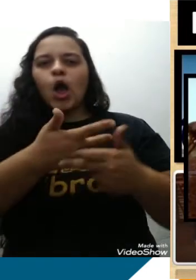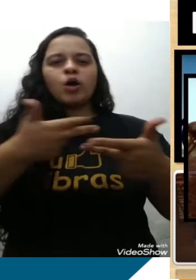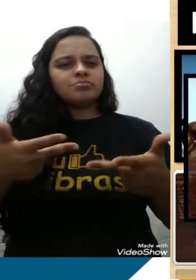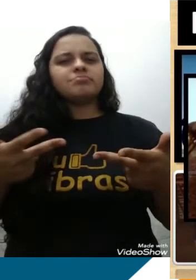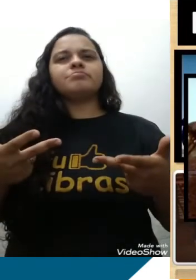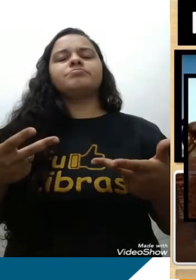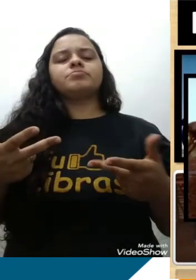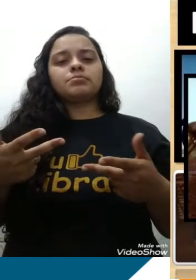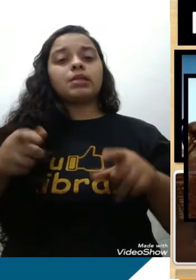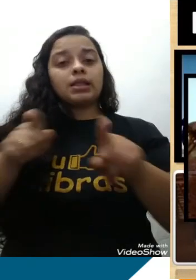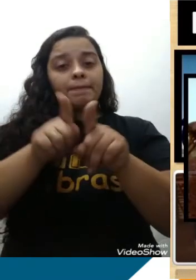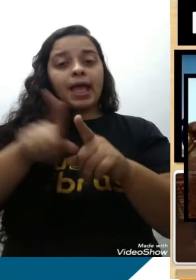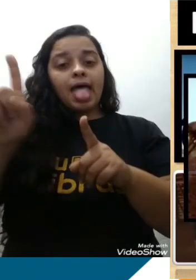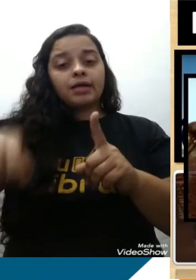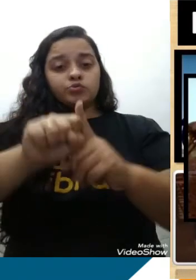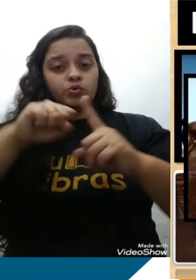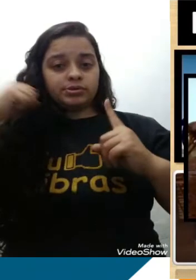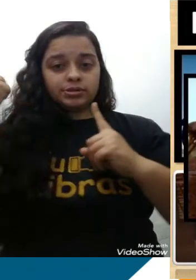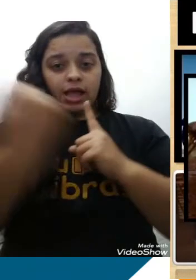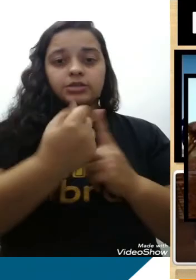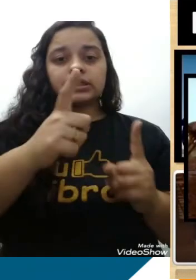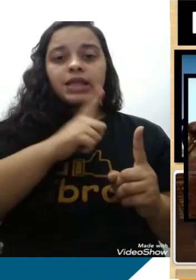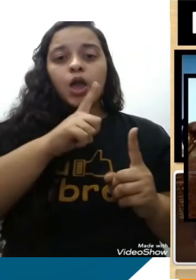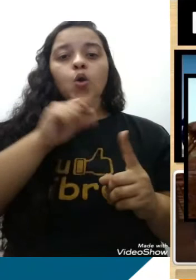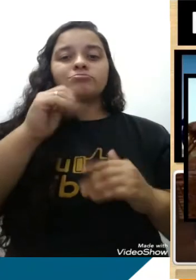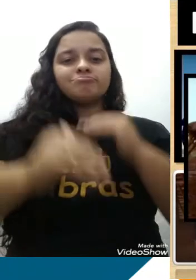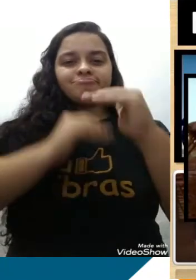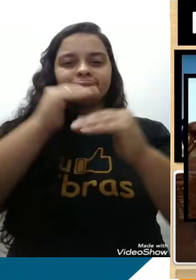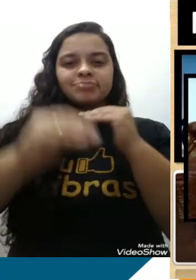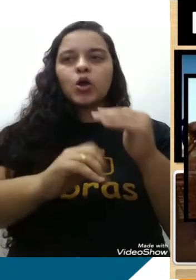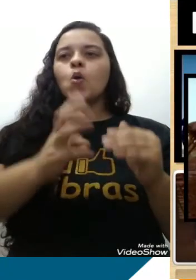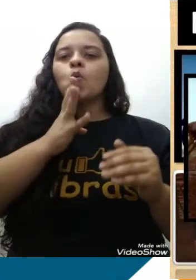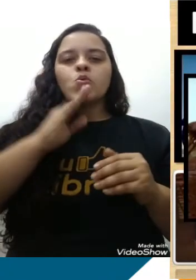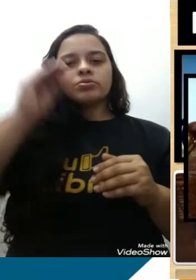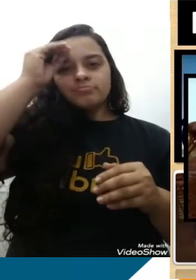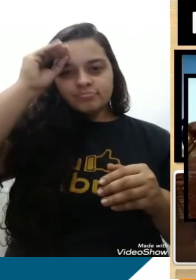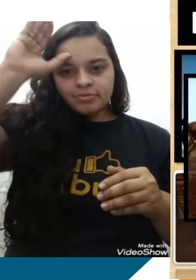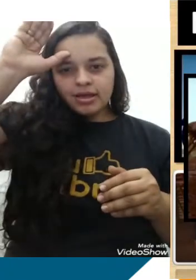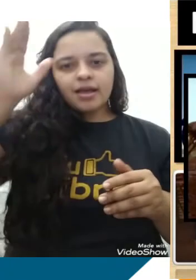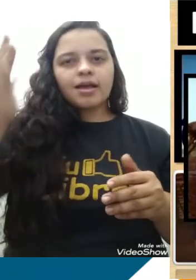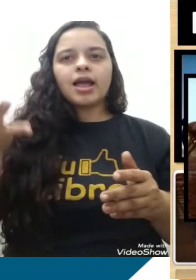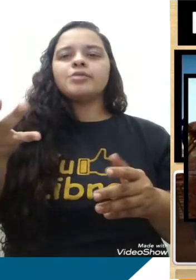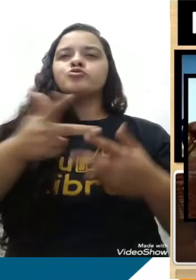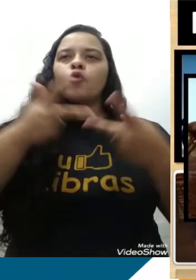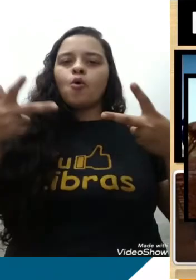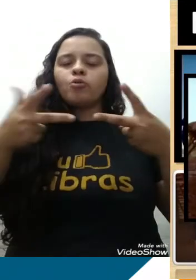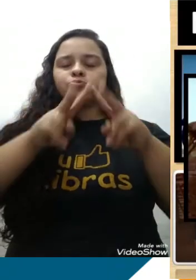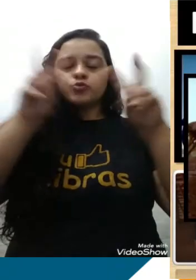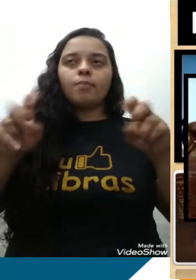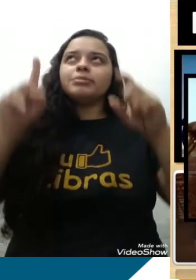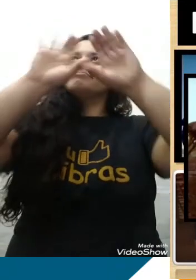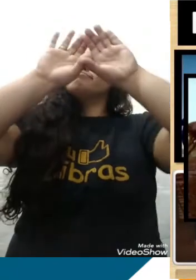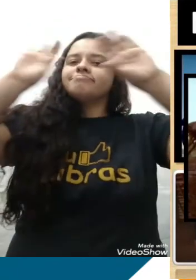flora. São sociedades que têm um grande desenvolvimento no sentido de conhecimento de